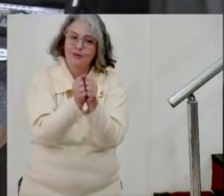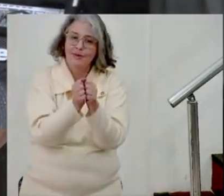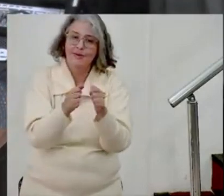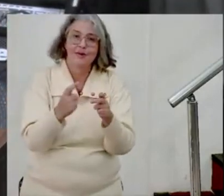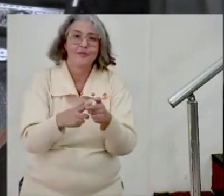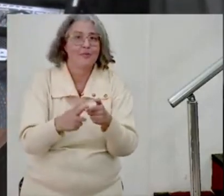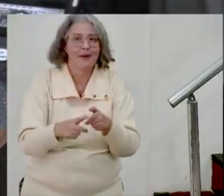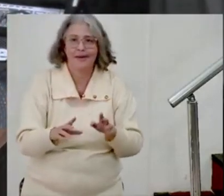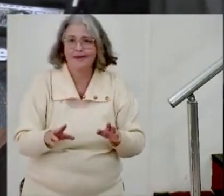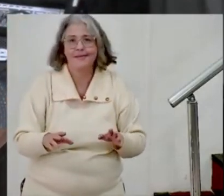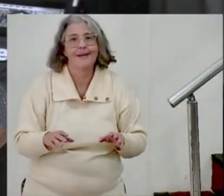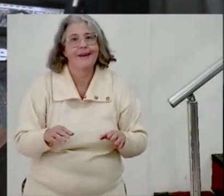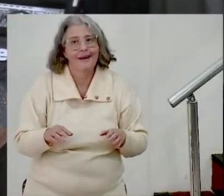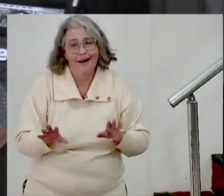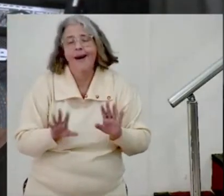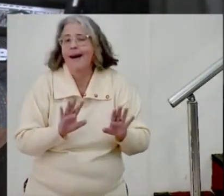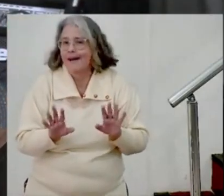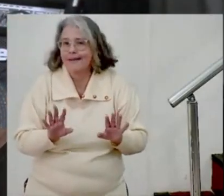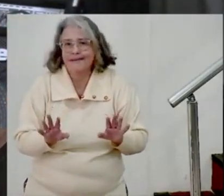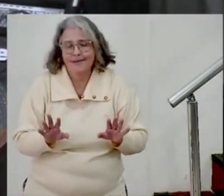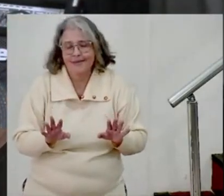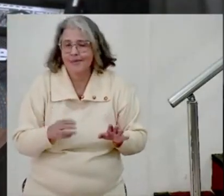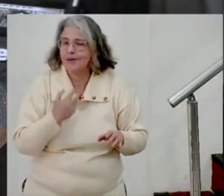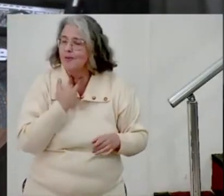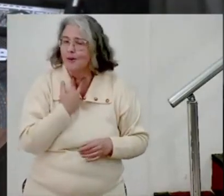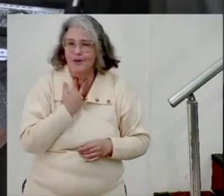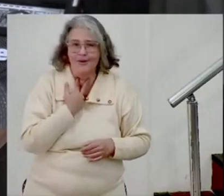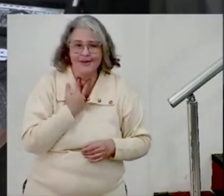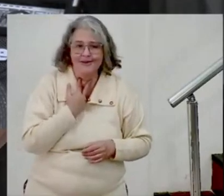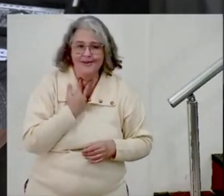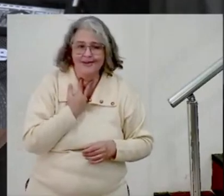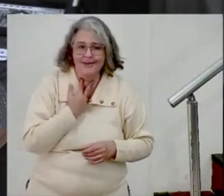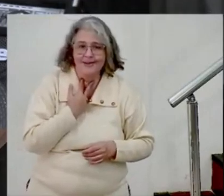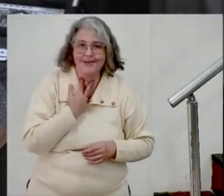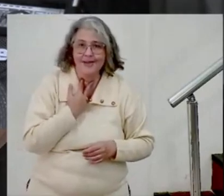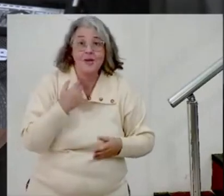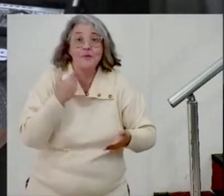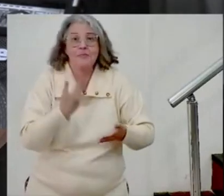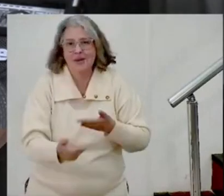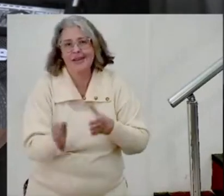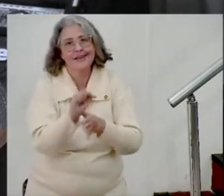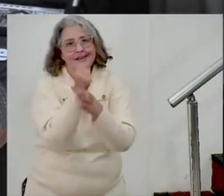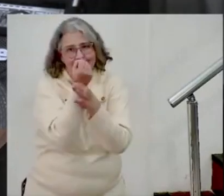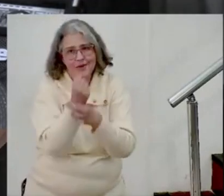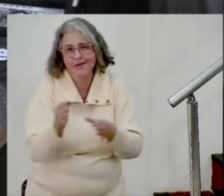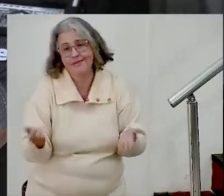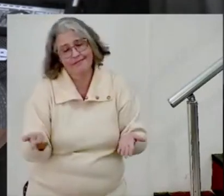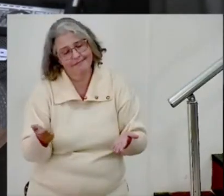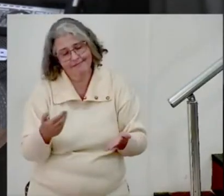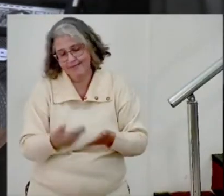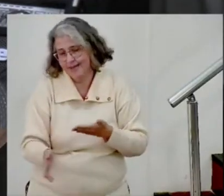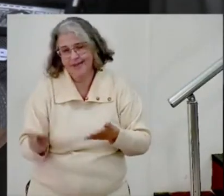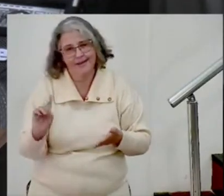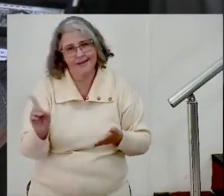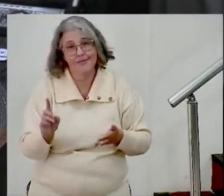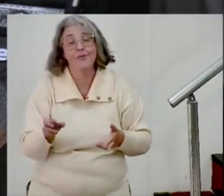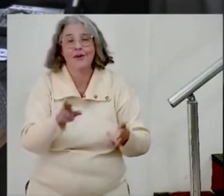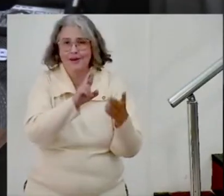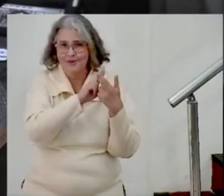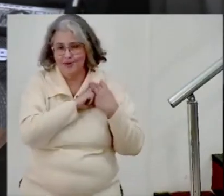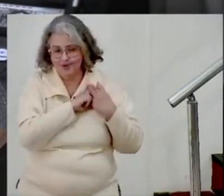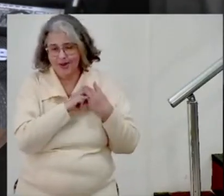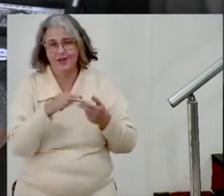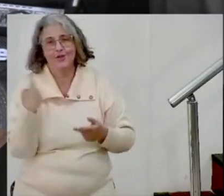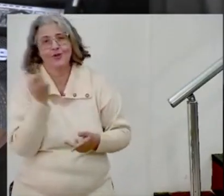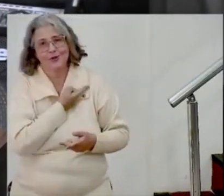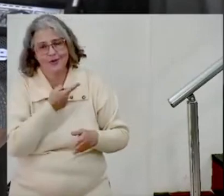segurança. Isso aí eu aprendi com o diácono que me deu carona lá para o hotel, lá, falou, não dá para ir para a igreja a pé aqui não, pastor, tem que vir te buscar. Você sabe, você não